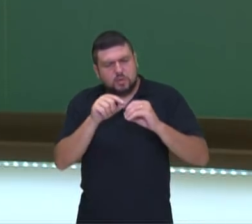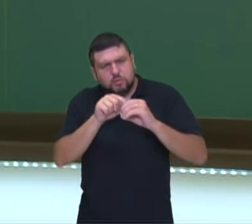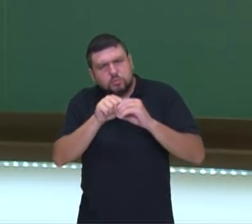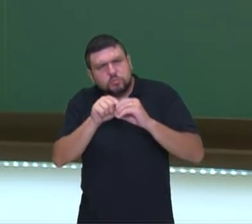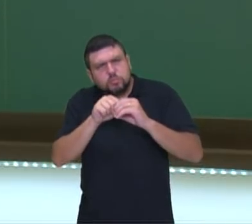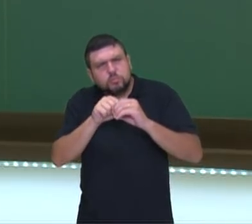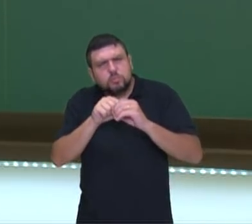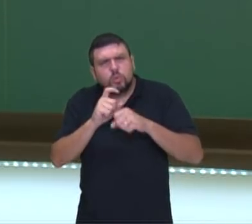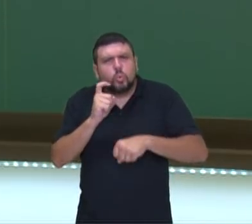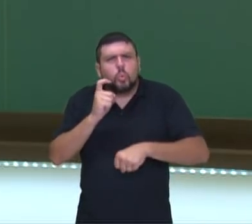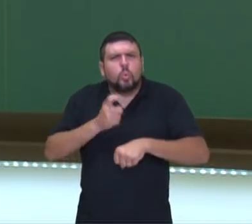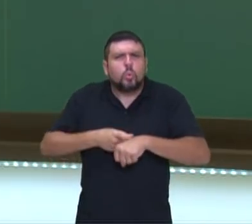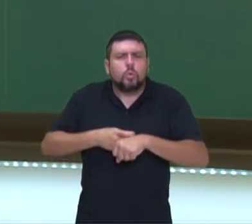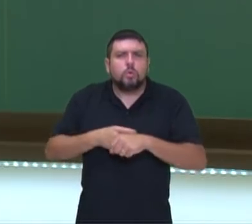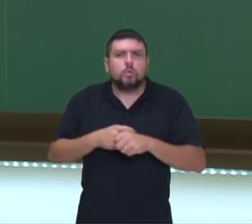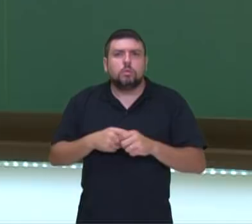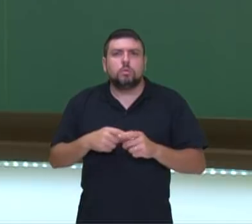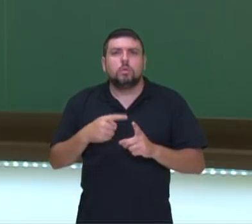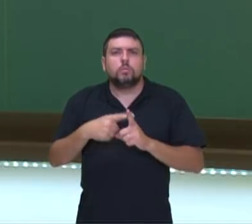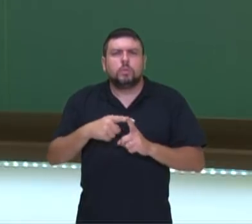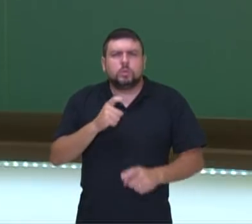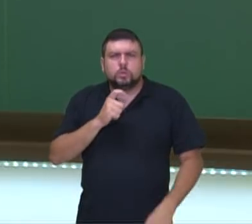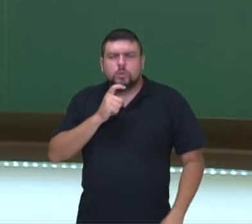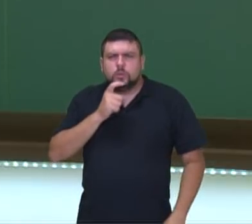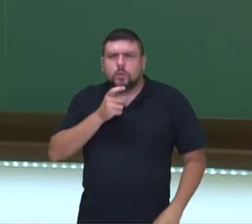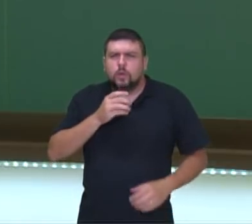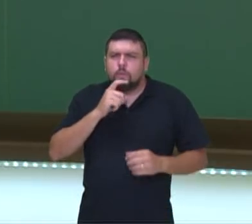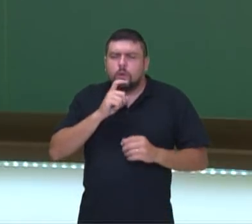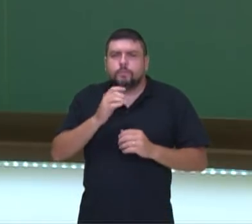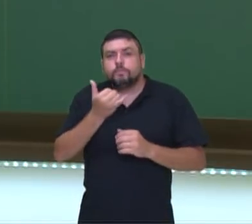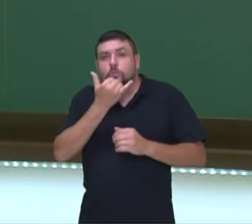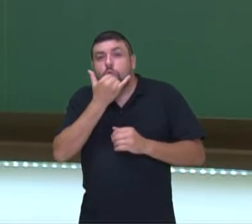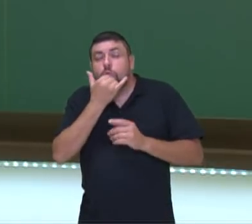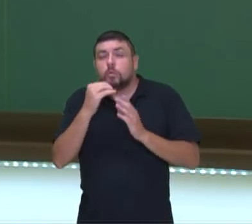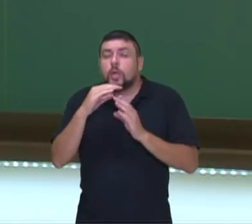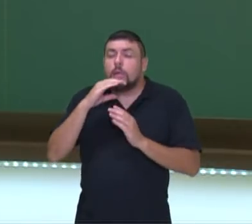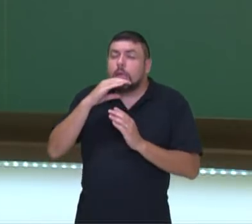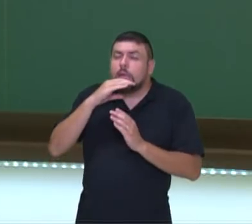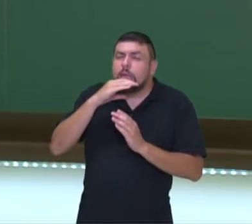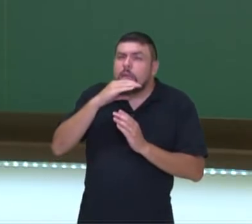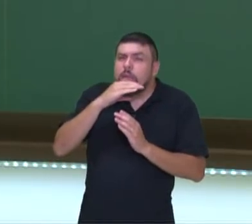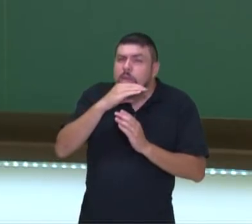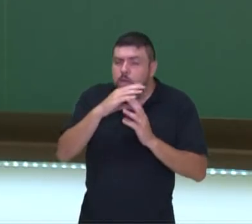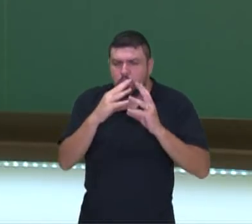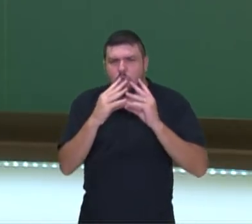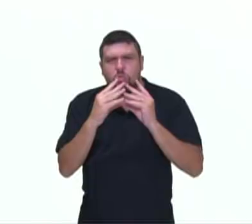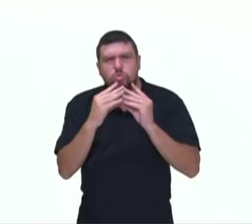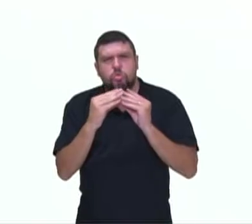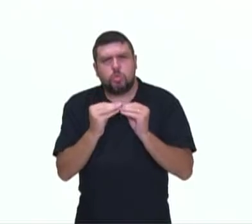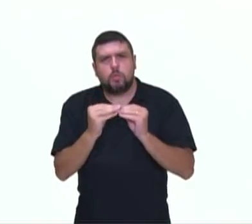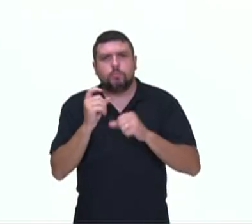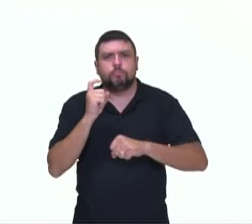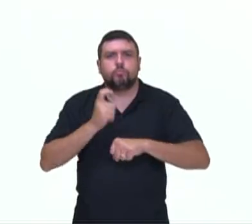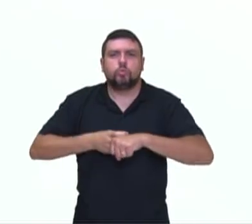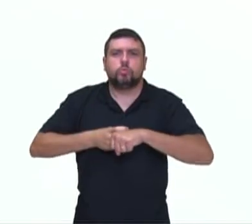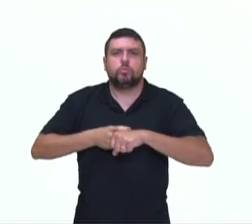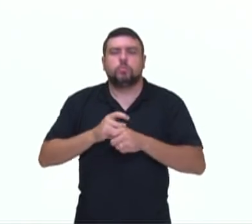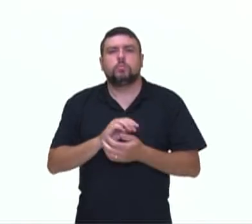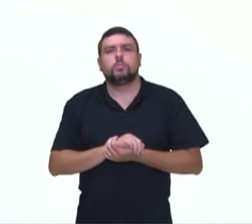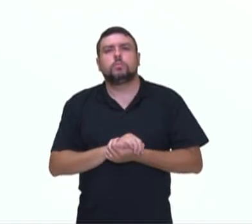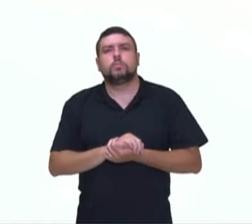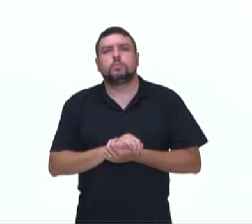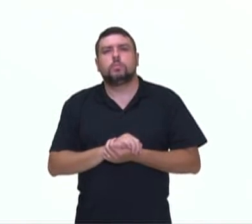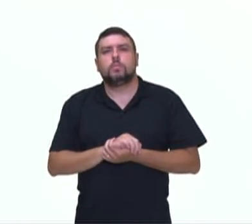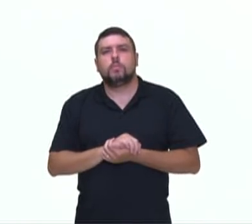tão quente que esses materiais se encontram no estado sólido. O núcleo, então, é composto principalmente